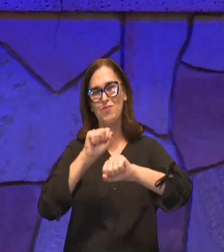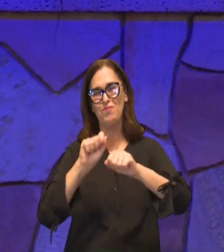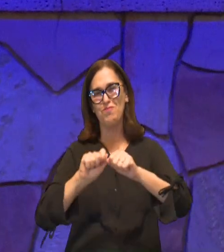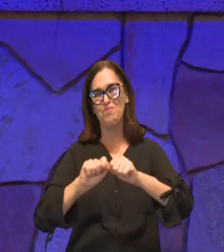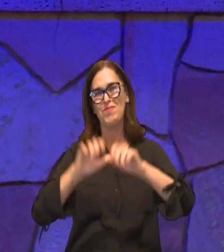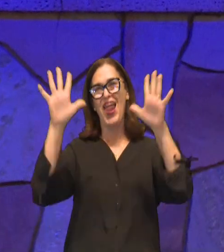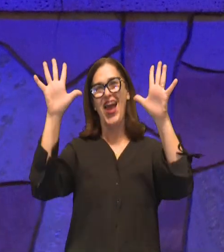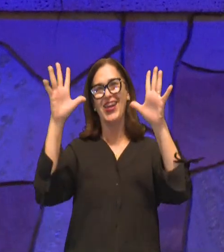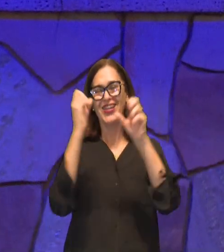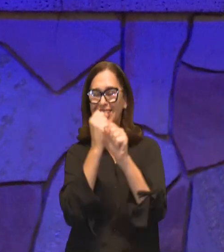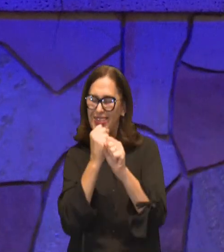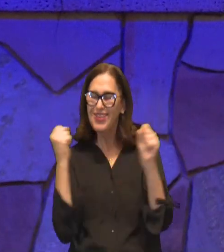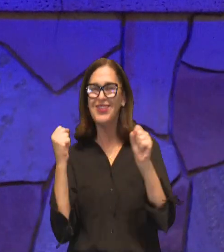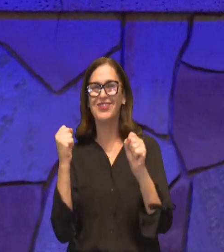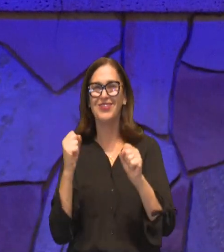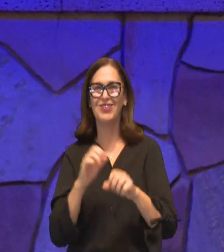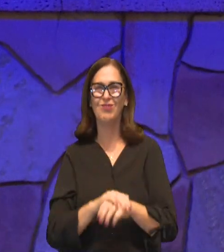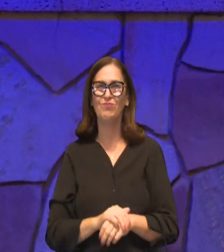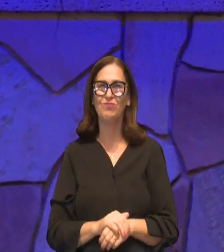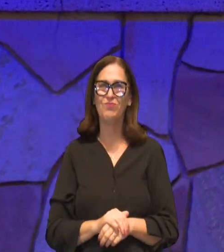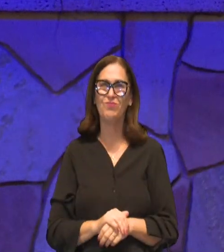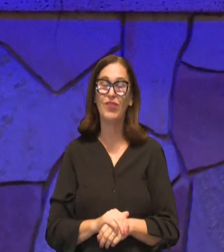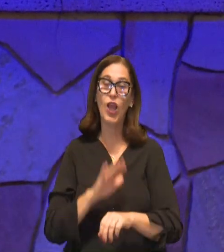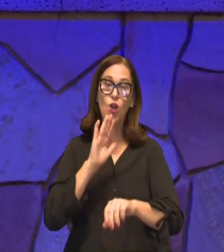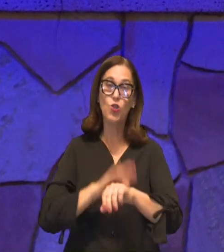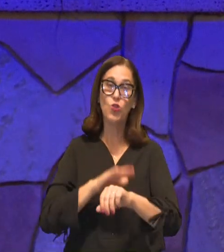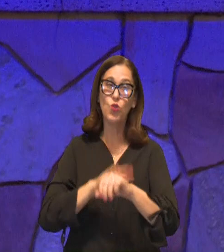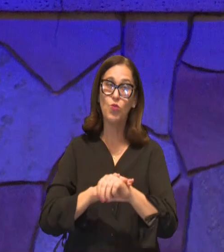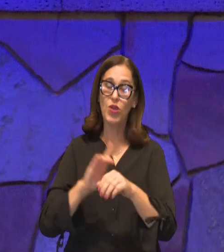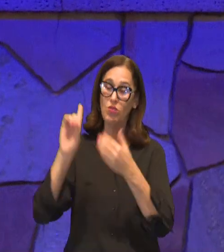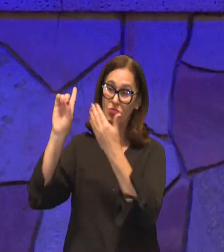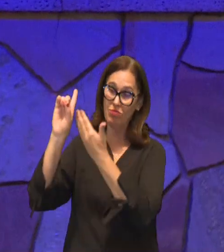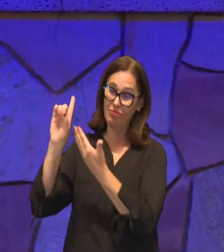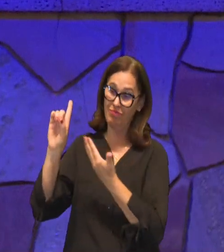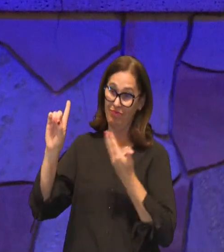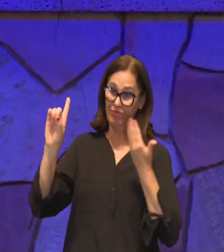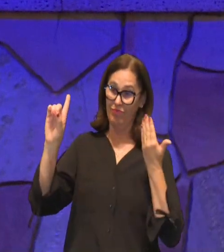num grande milagre. Neste tempo de afastamento,